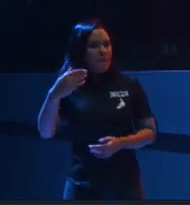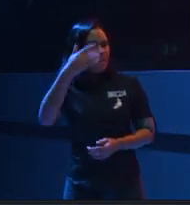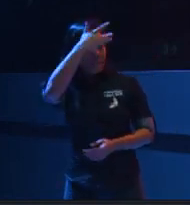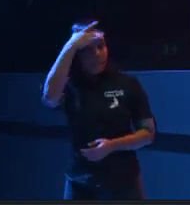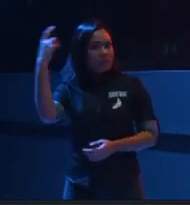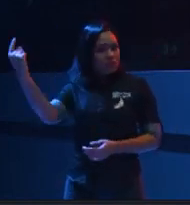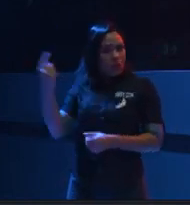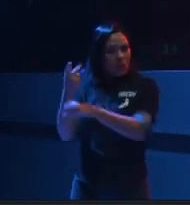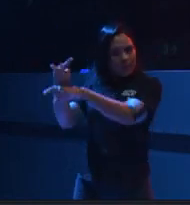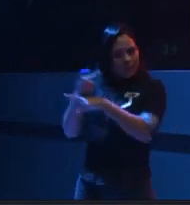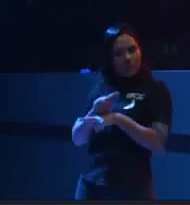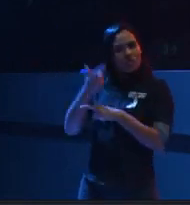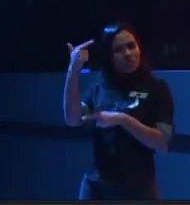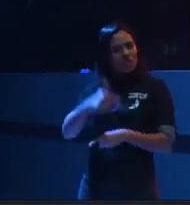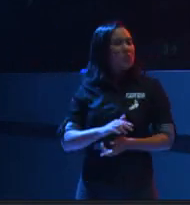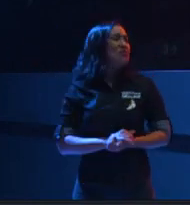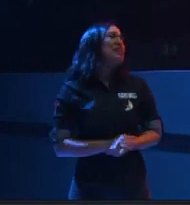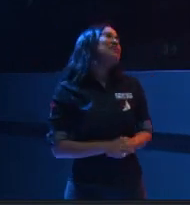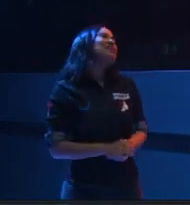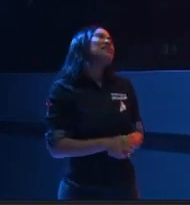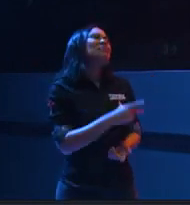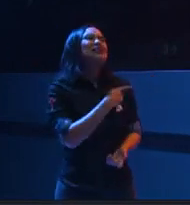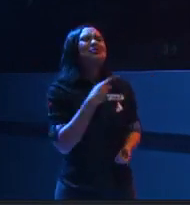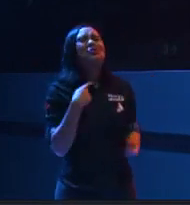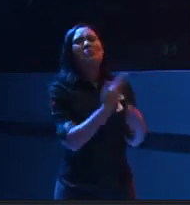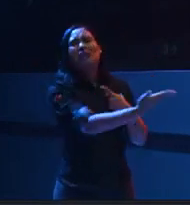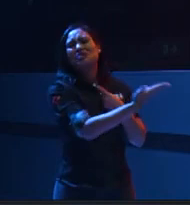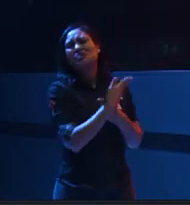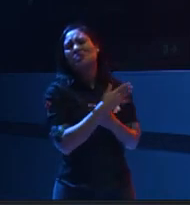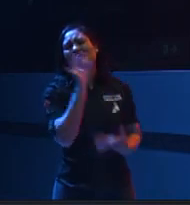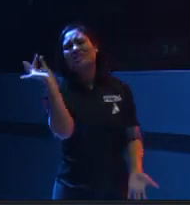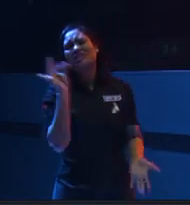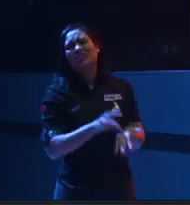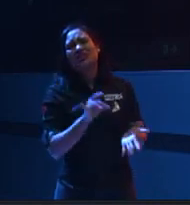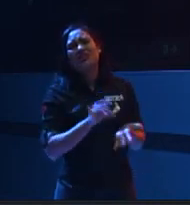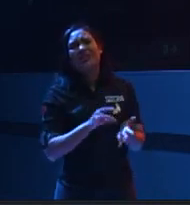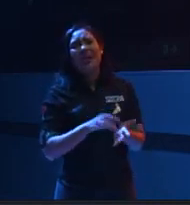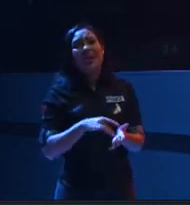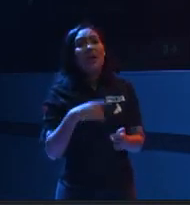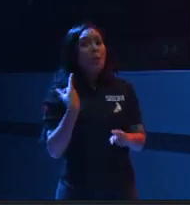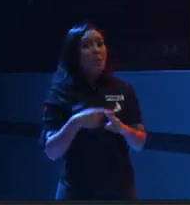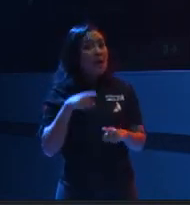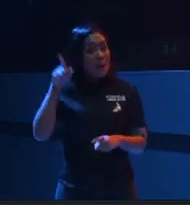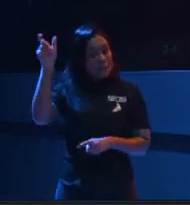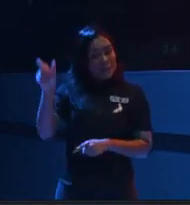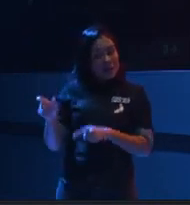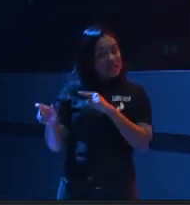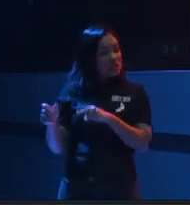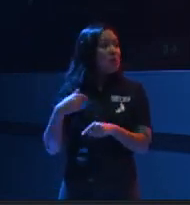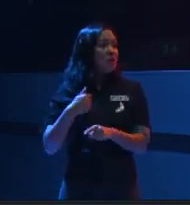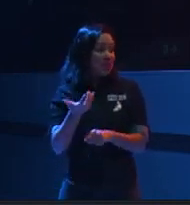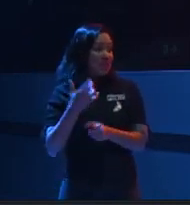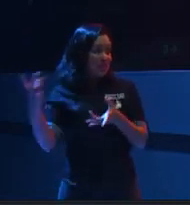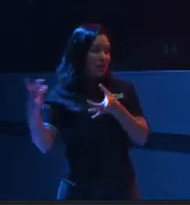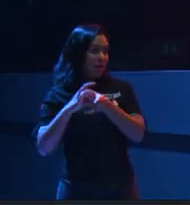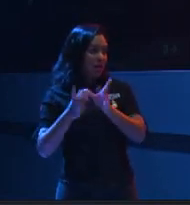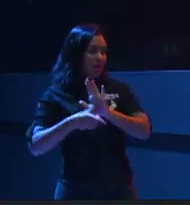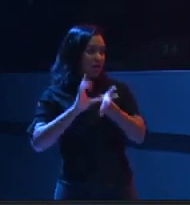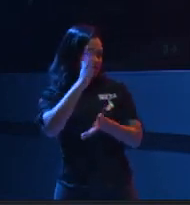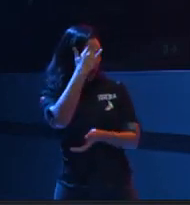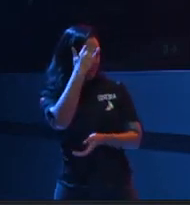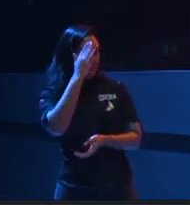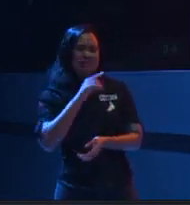quando eu fui apurar aquela pessoa toda enrolada tem processo contra ela aquela pessoa desonesta